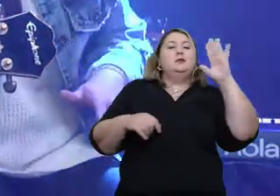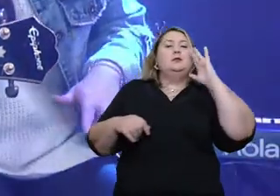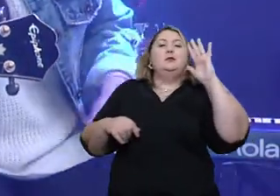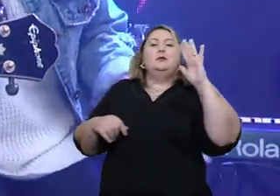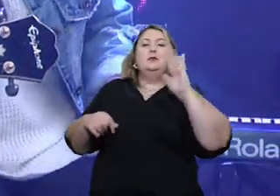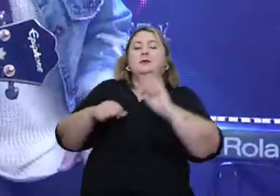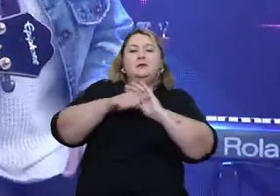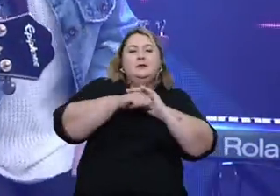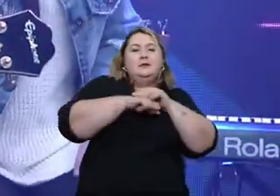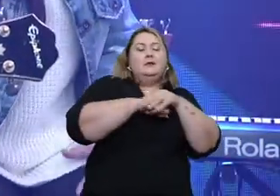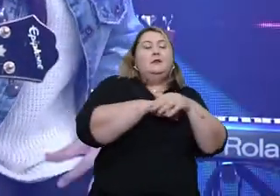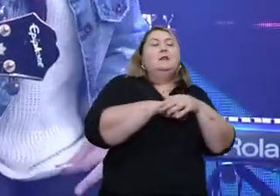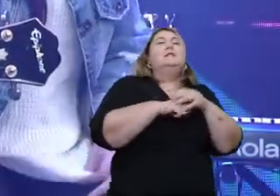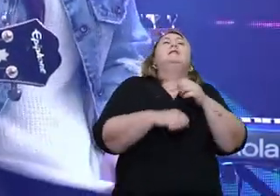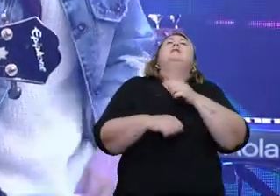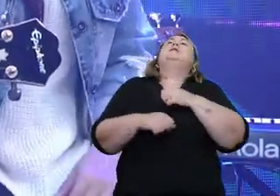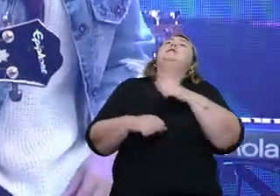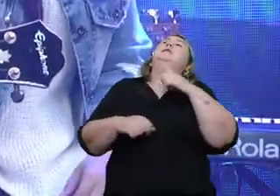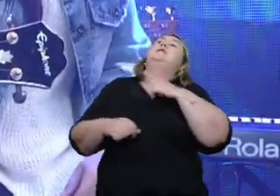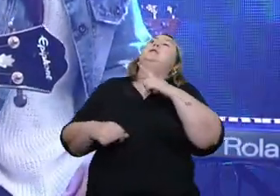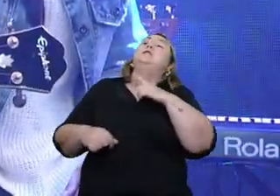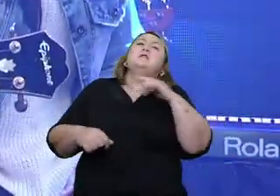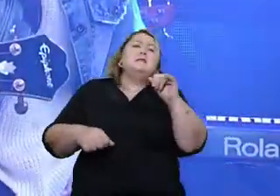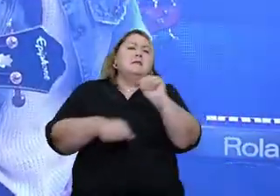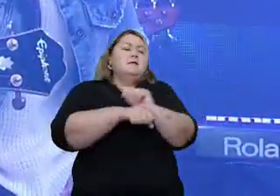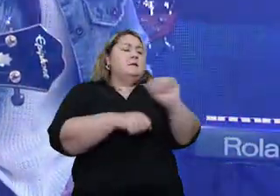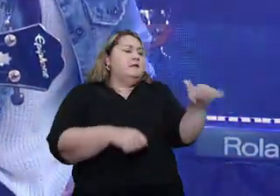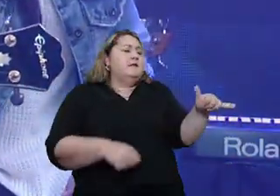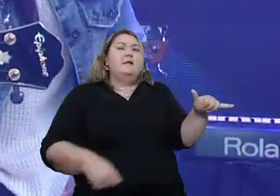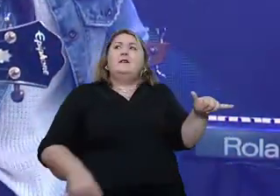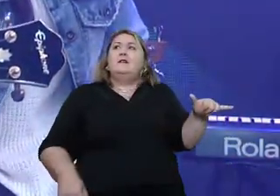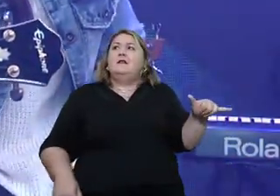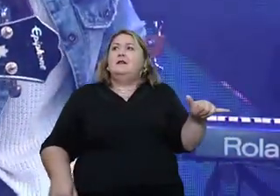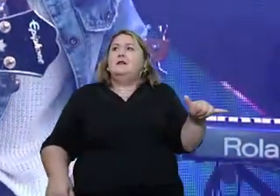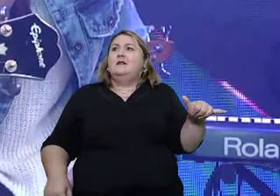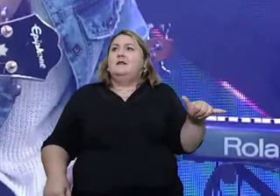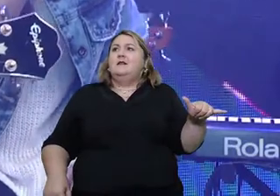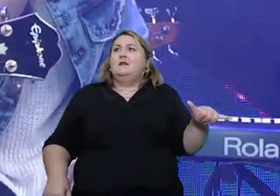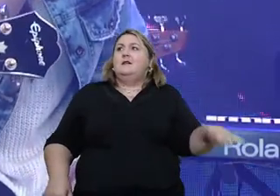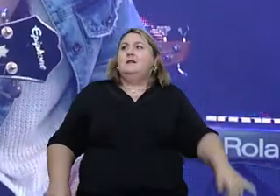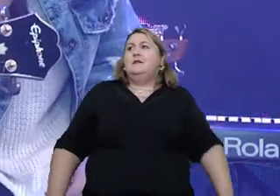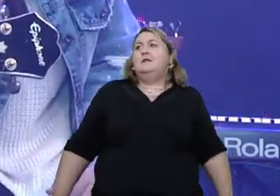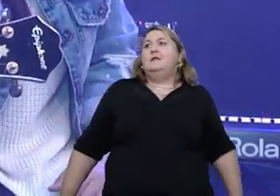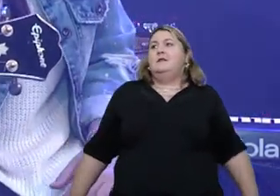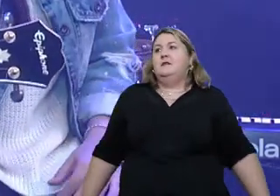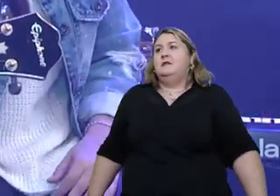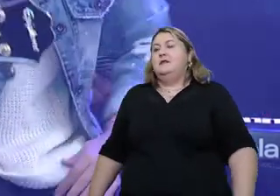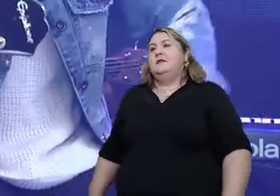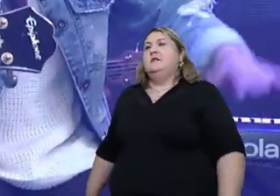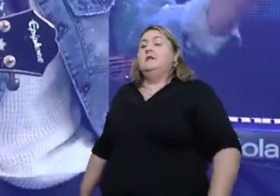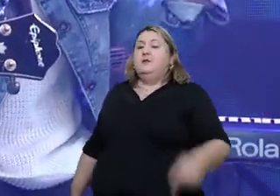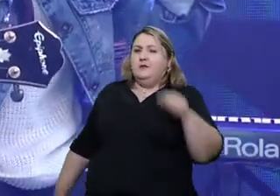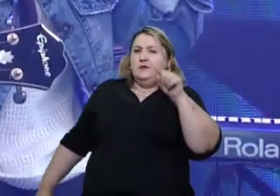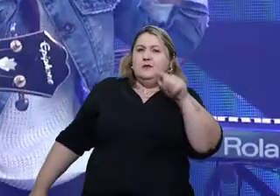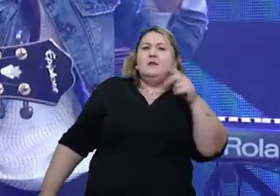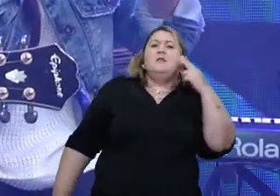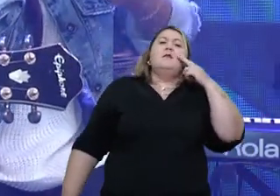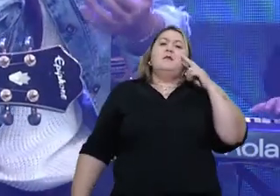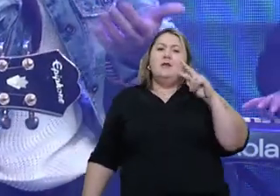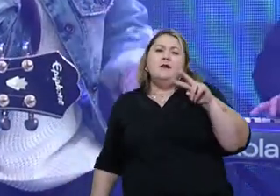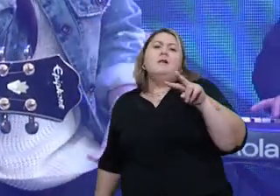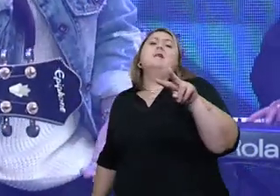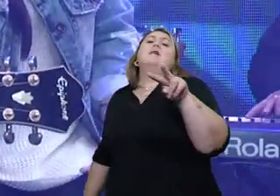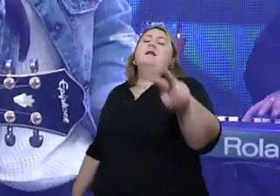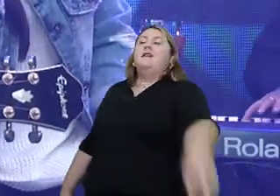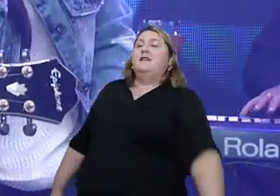de verão, no toque do seu telefone, você